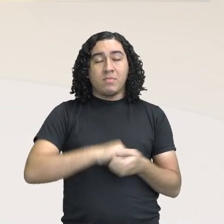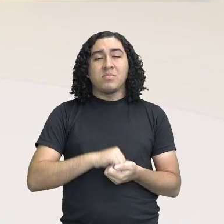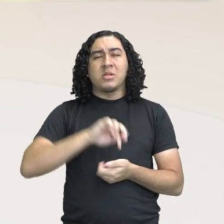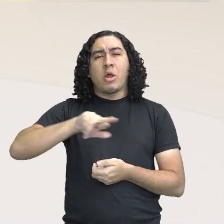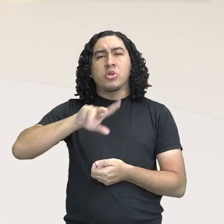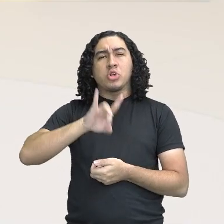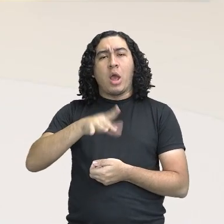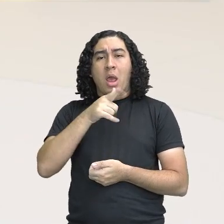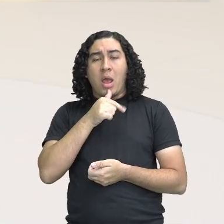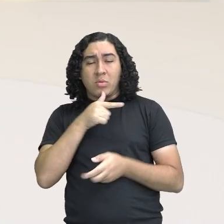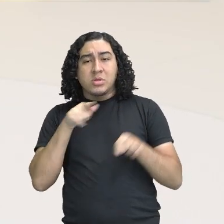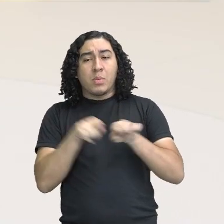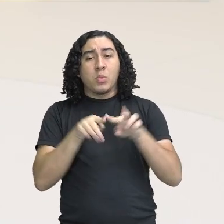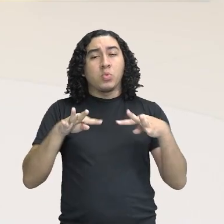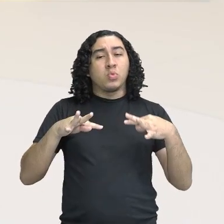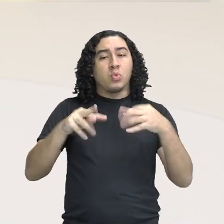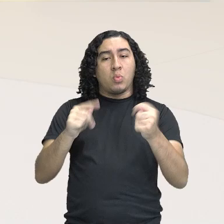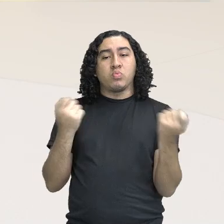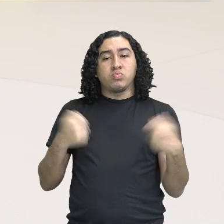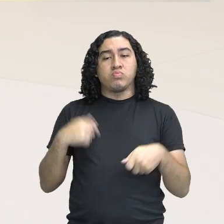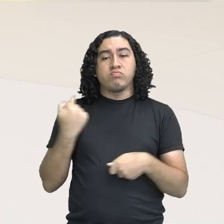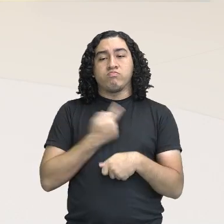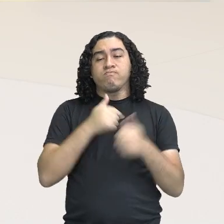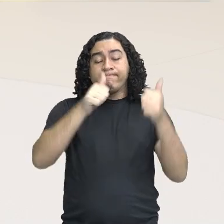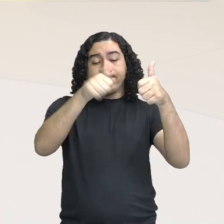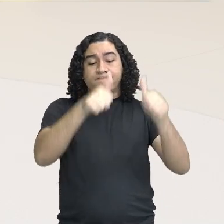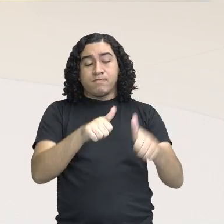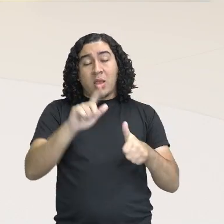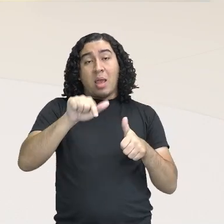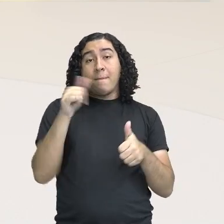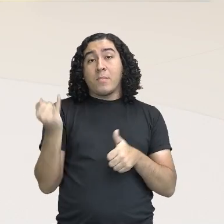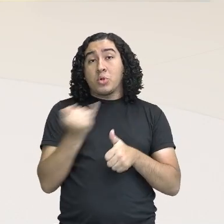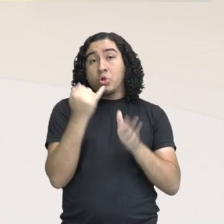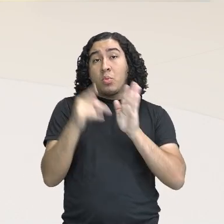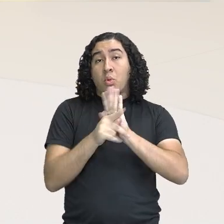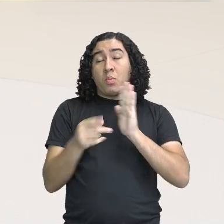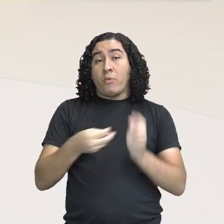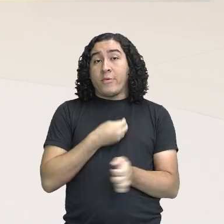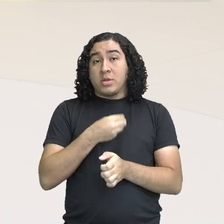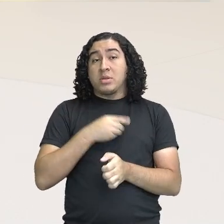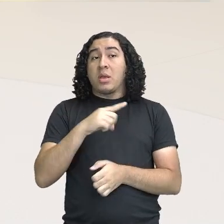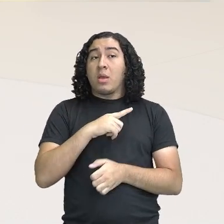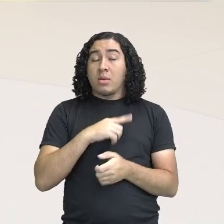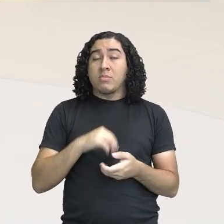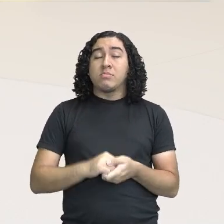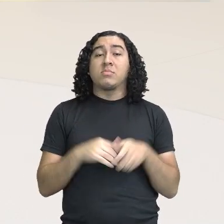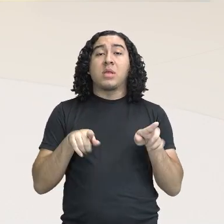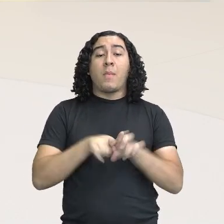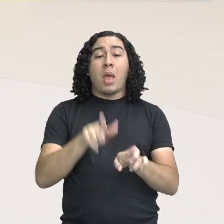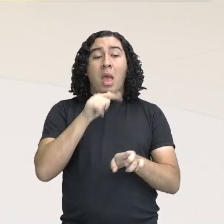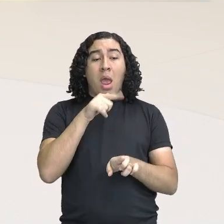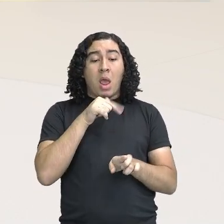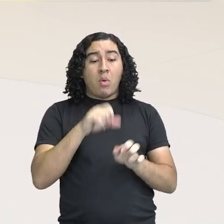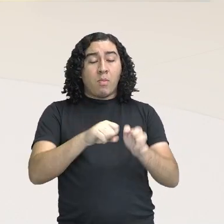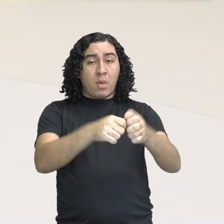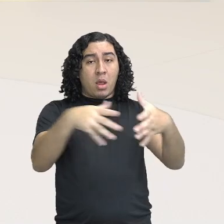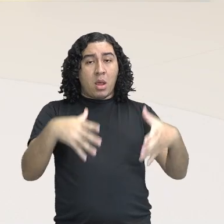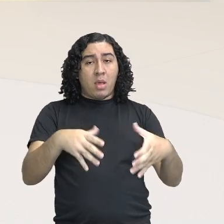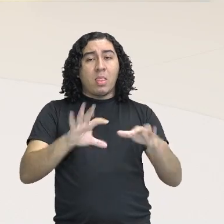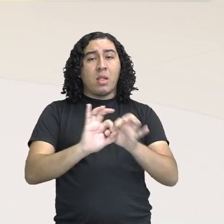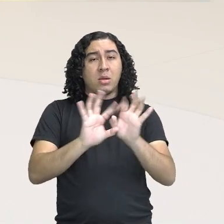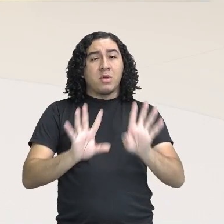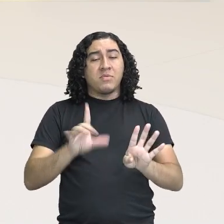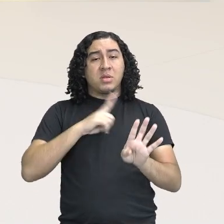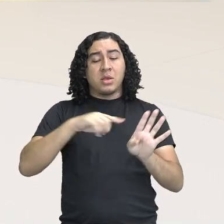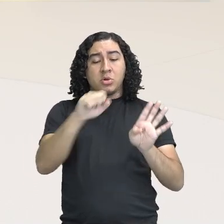no ciclo da água, mas em todos esses ciclos que nós observamos, eles são muito importantes para os seres vivos. E uma água disponível, né? A água disponível